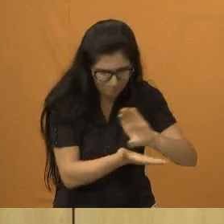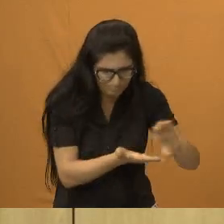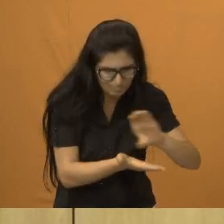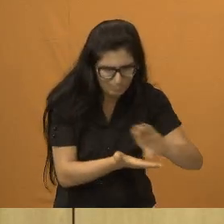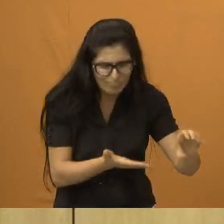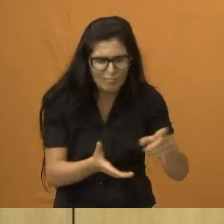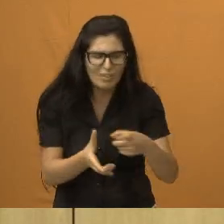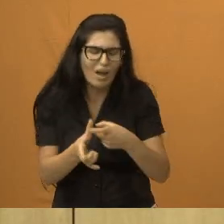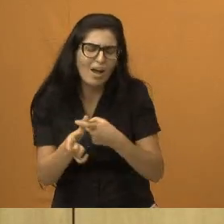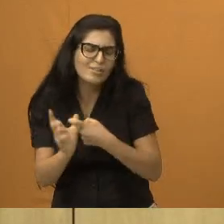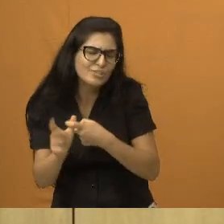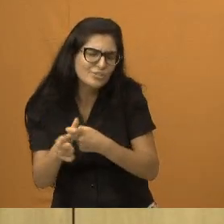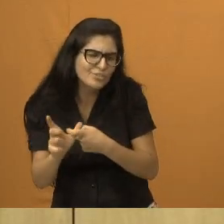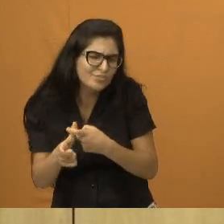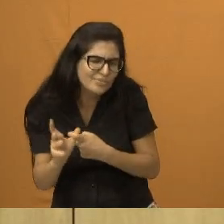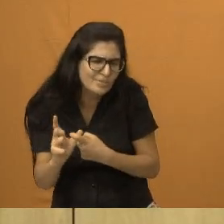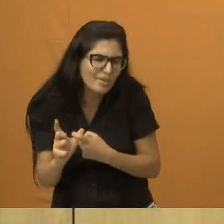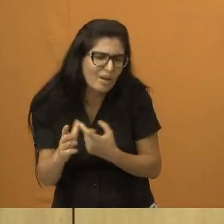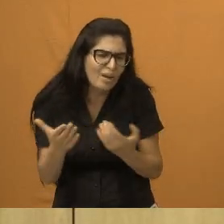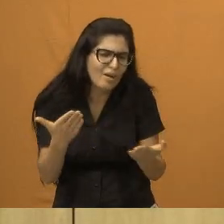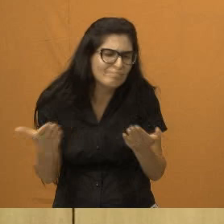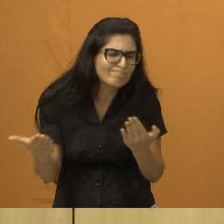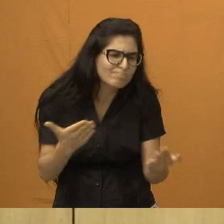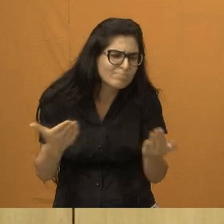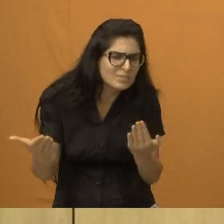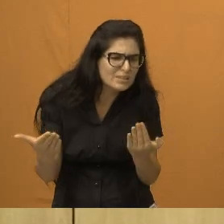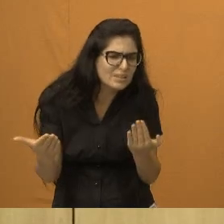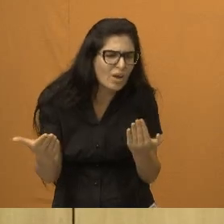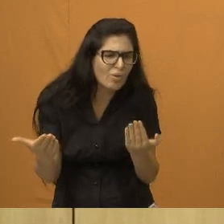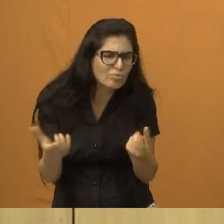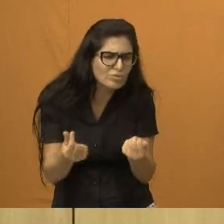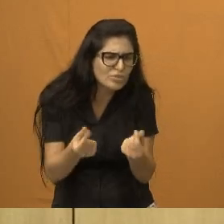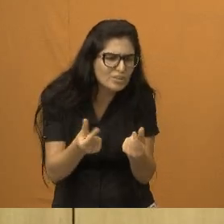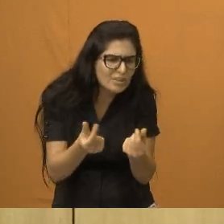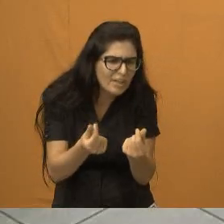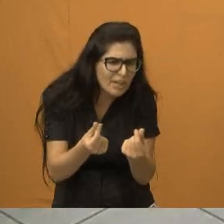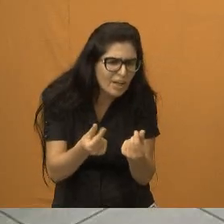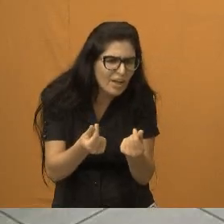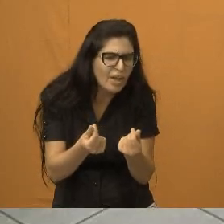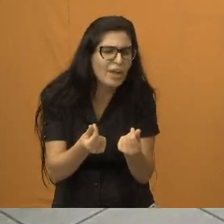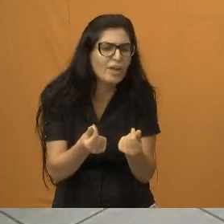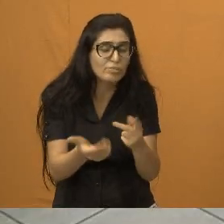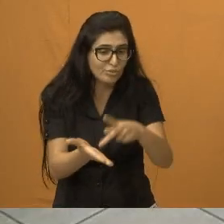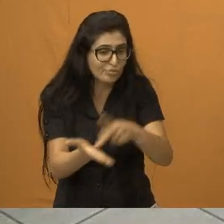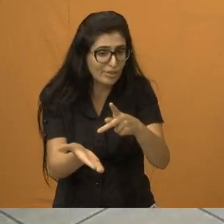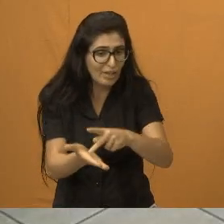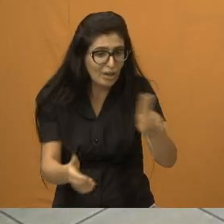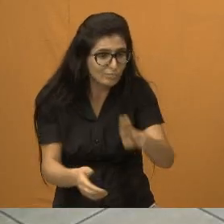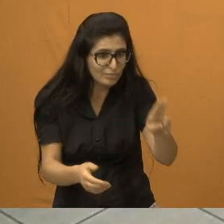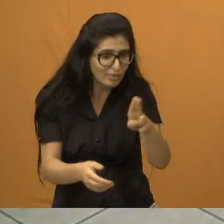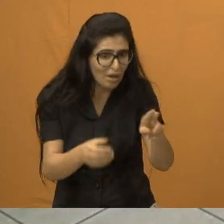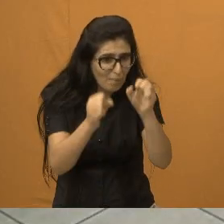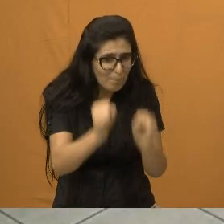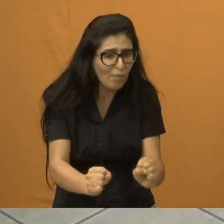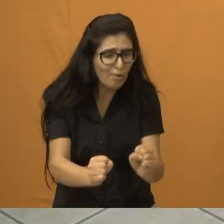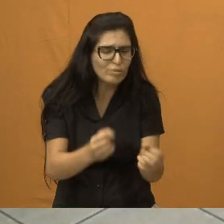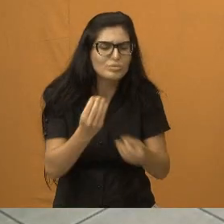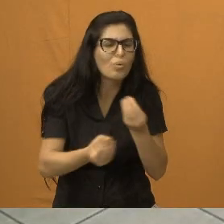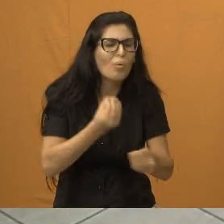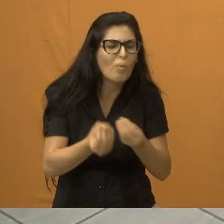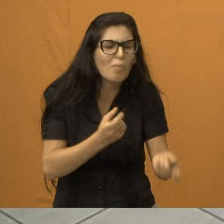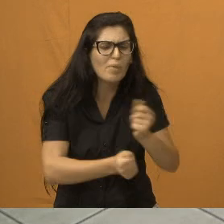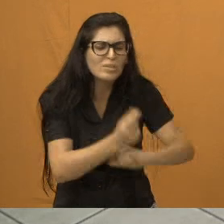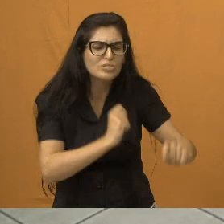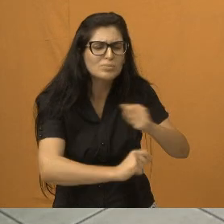sobre a receita corrente líquida? Você fala o slide que tem um gráfico... Isso, que sobe de